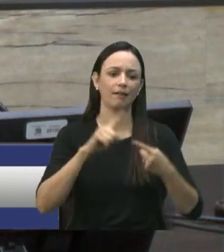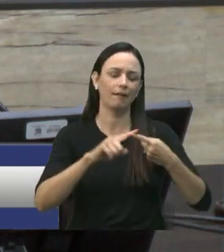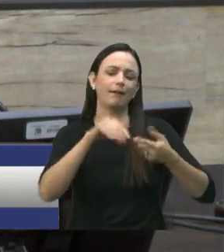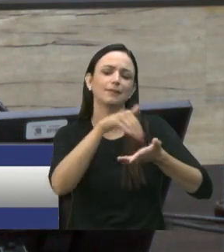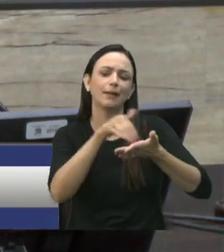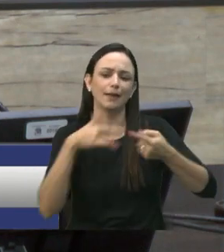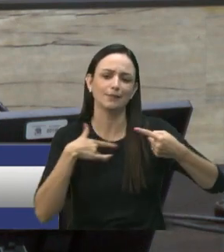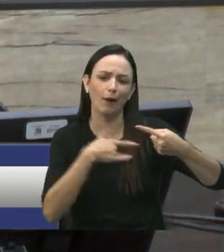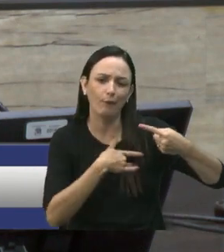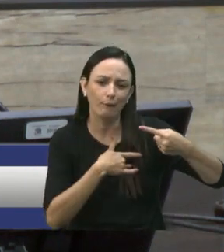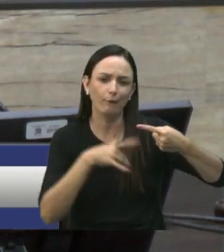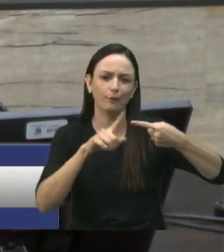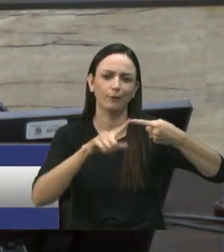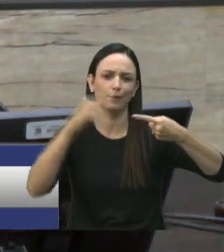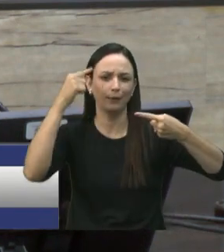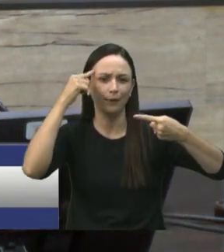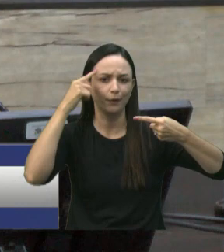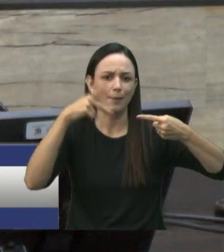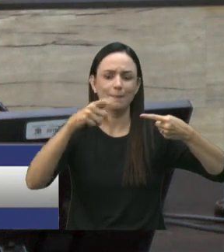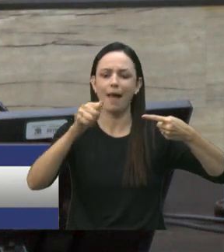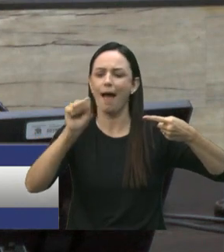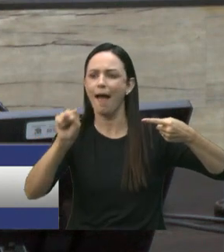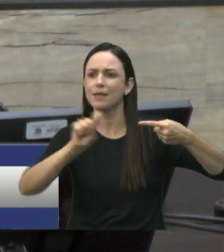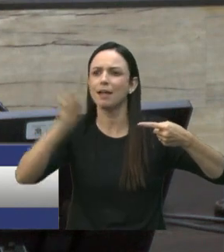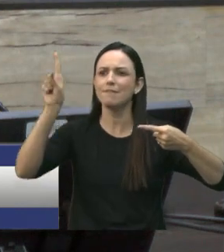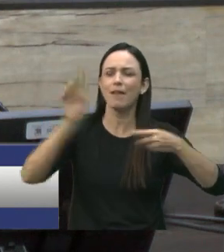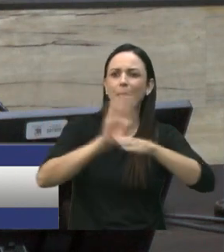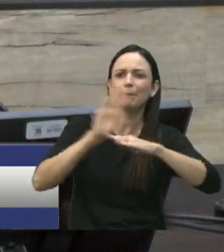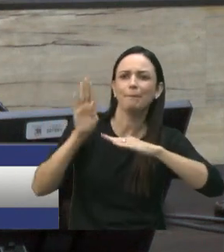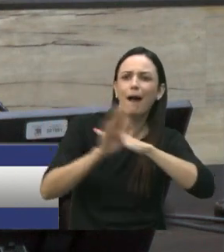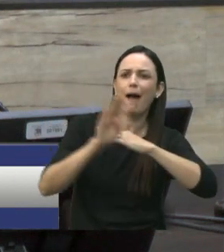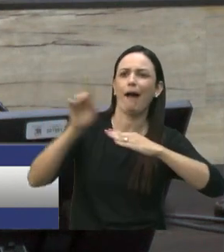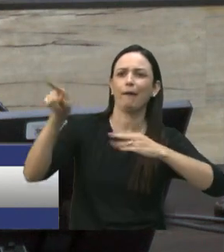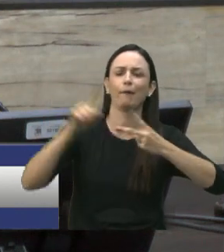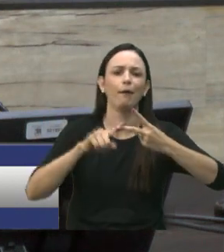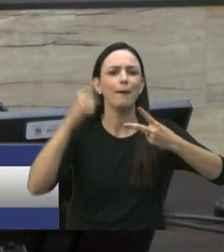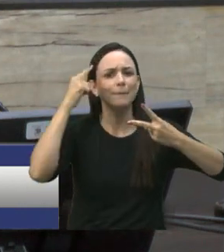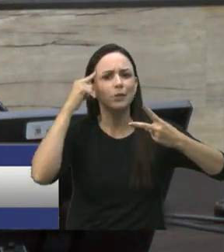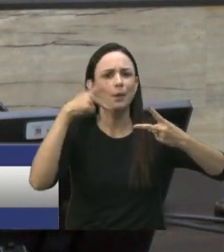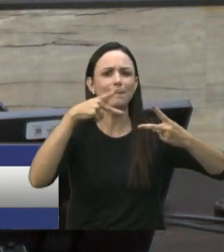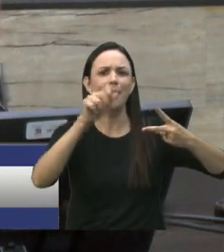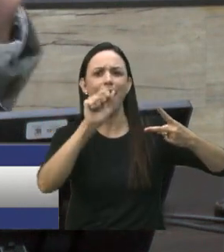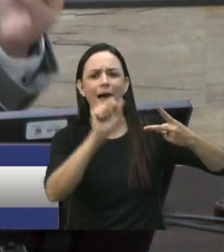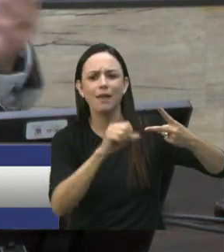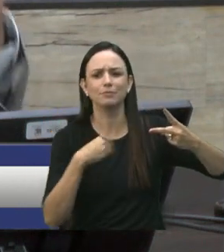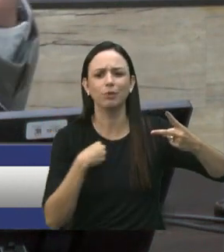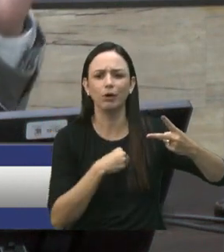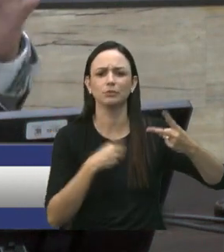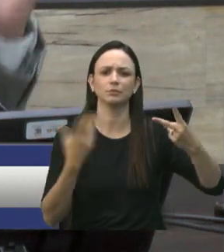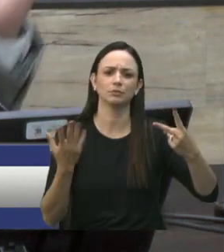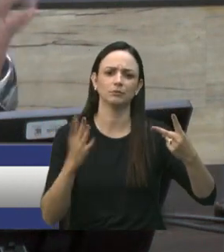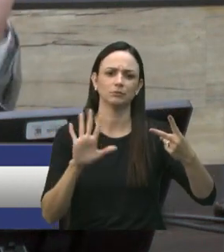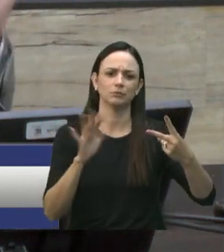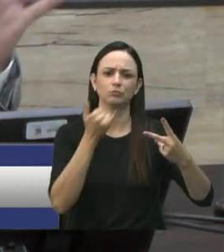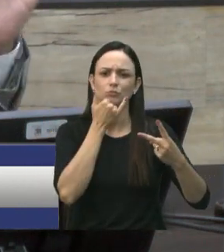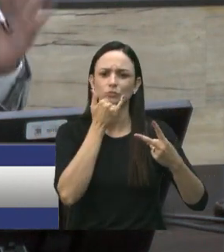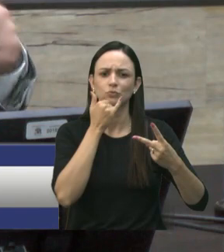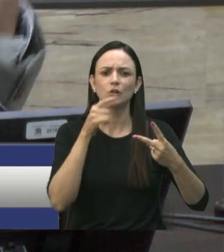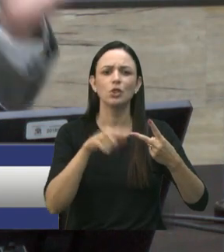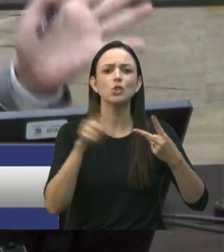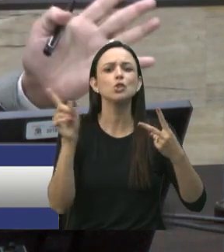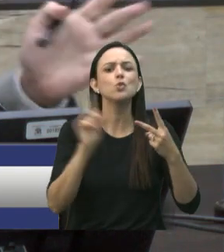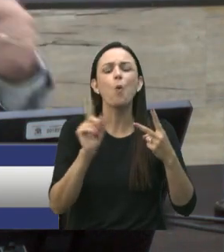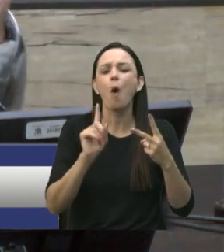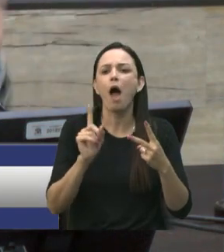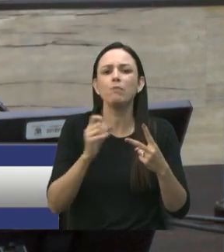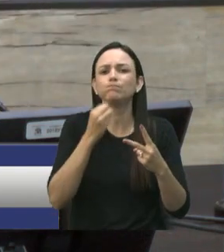de Saúde, ela pensou no PAS da Vila X, pensou no PAS, me permitam, eu acredito que não é producente,